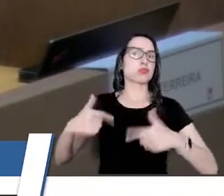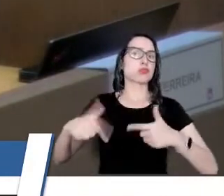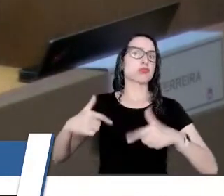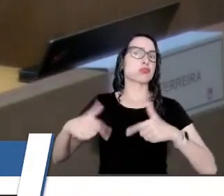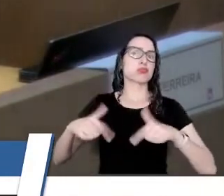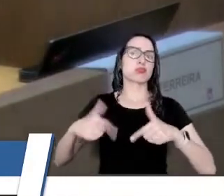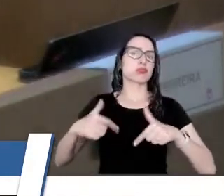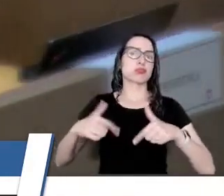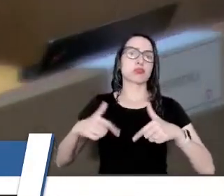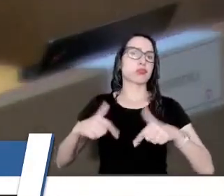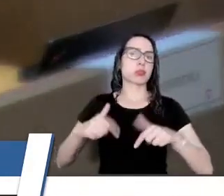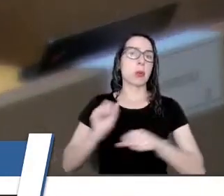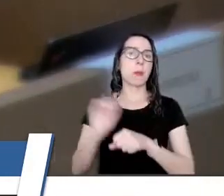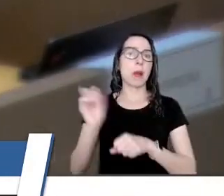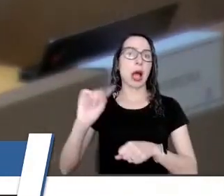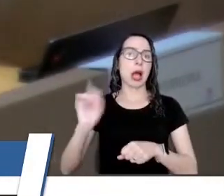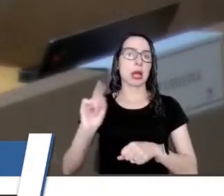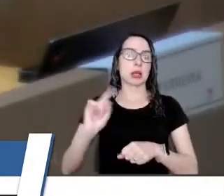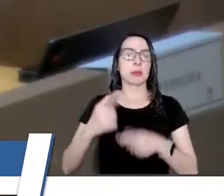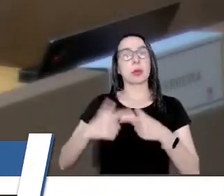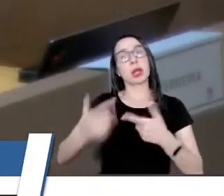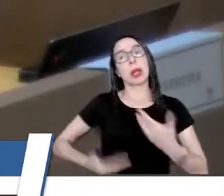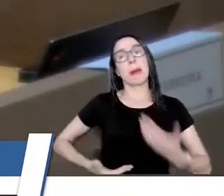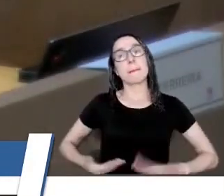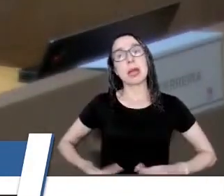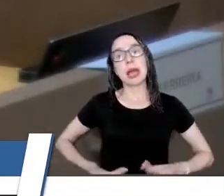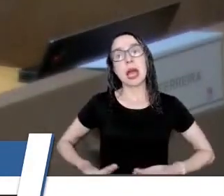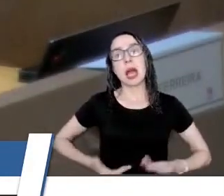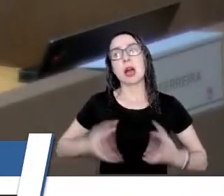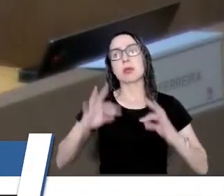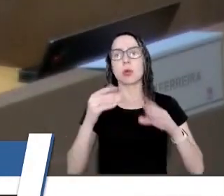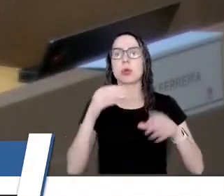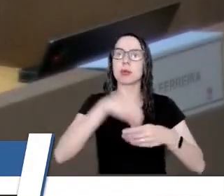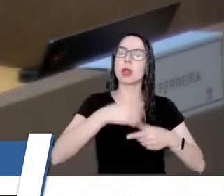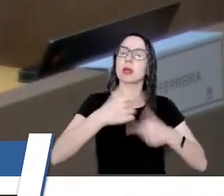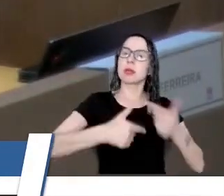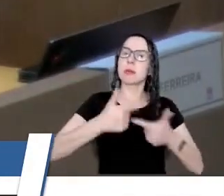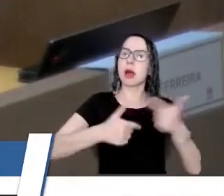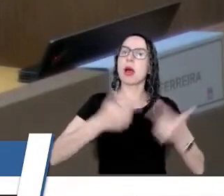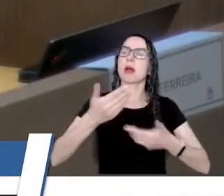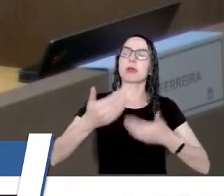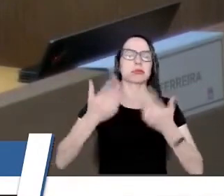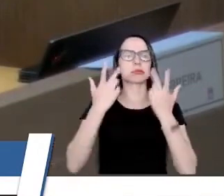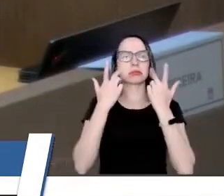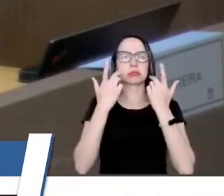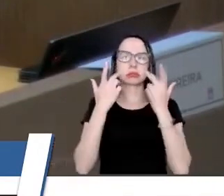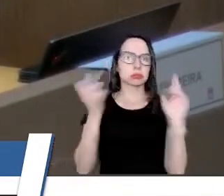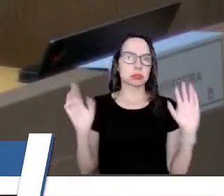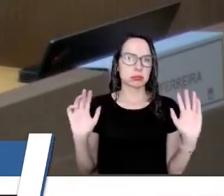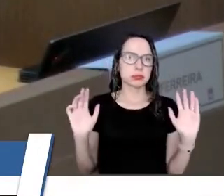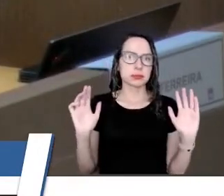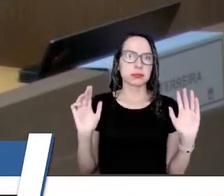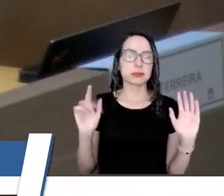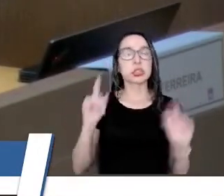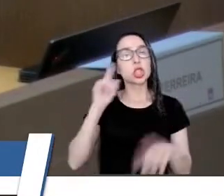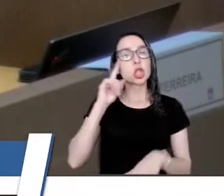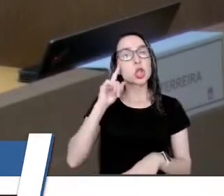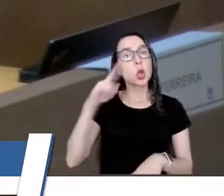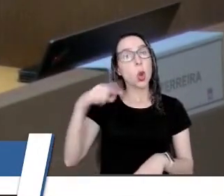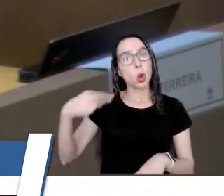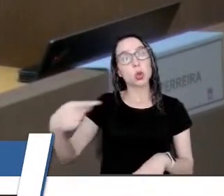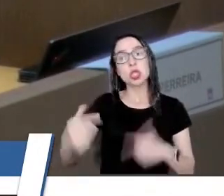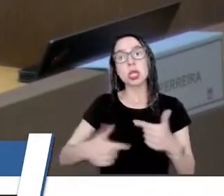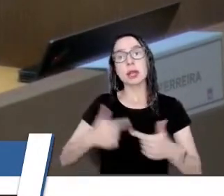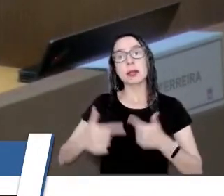direto, a máquina não para porque os funcionários públicos estão lá para trabalhar, para fazer aquilo que diariamente são feitas. Mas sabe o que a